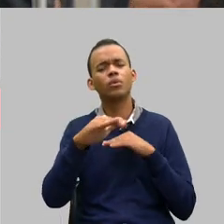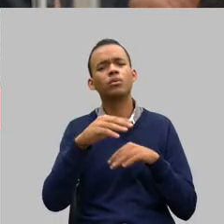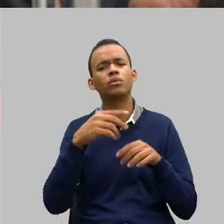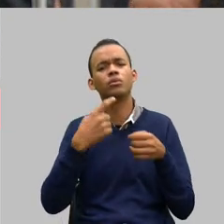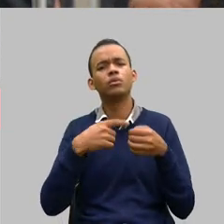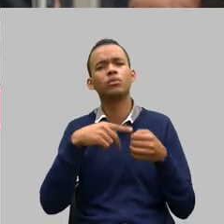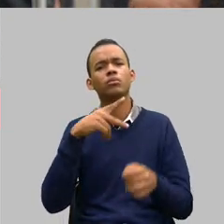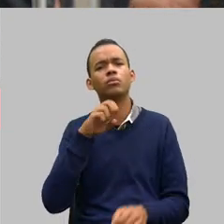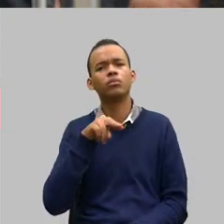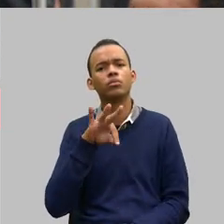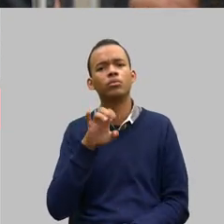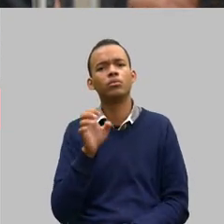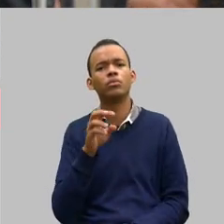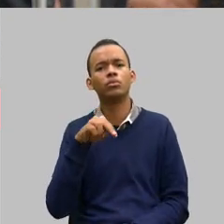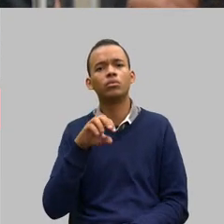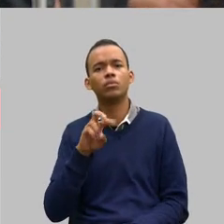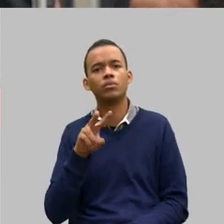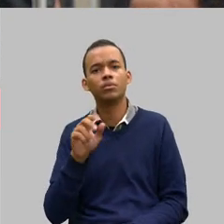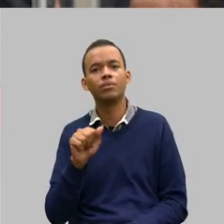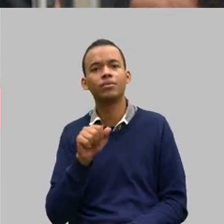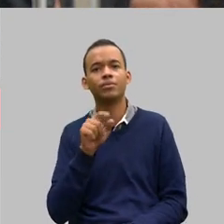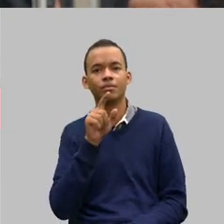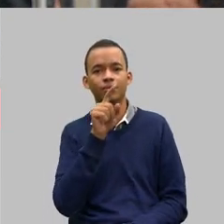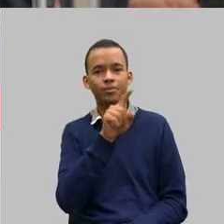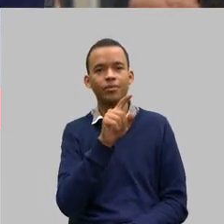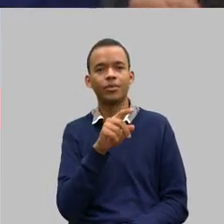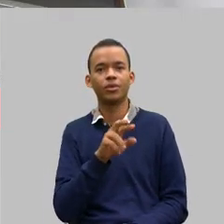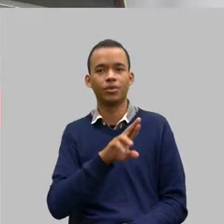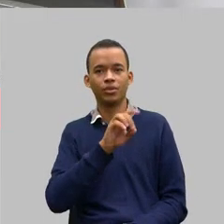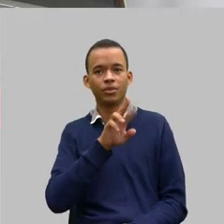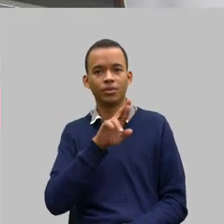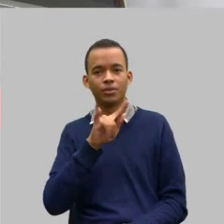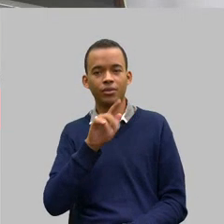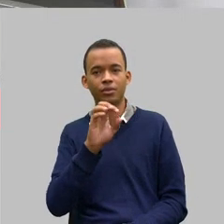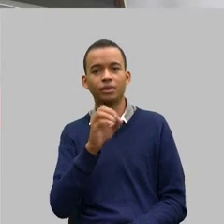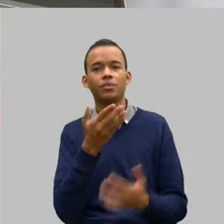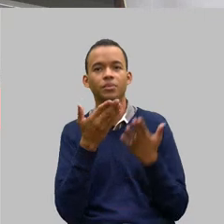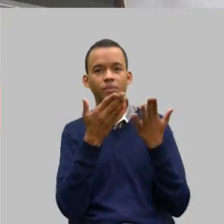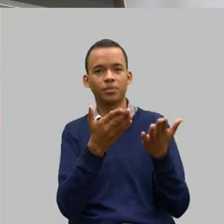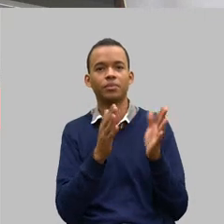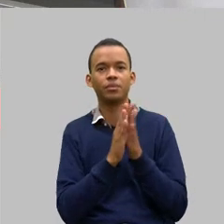essa aí já que já que o título levantou vou passar para para